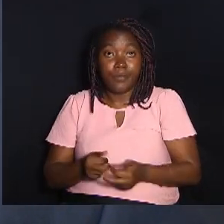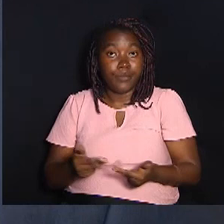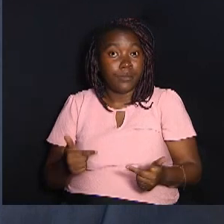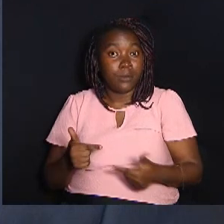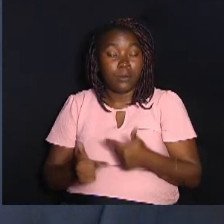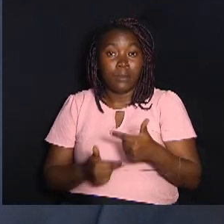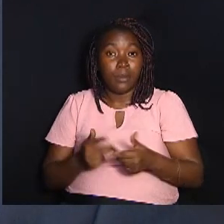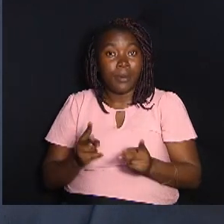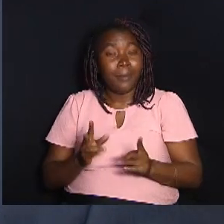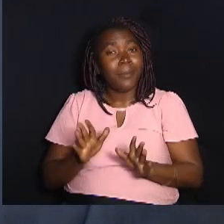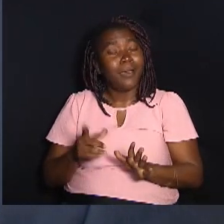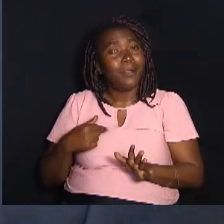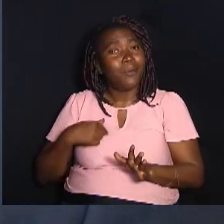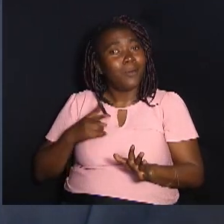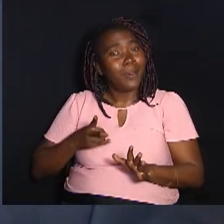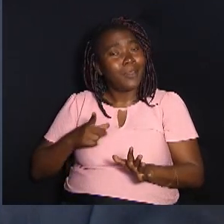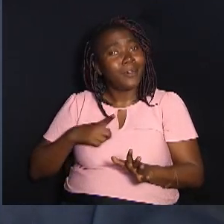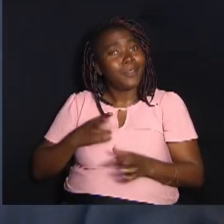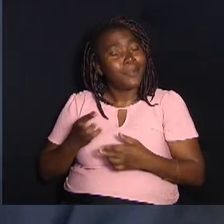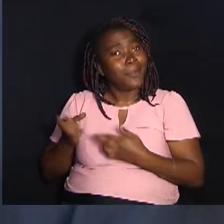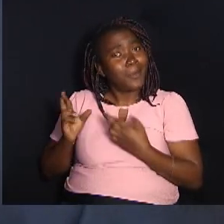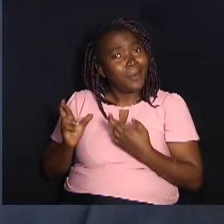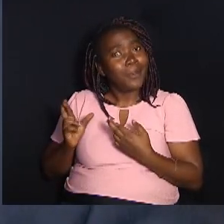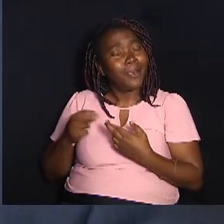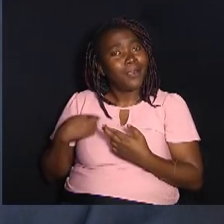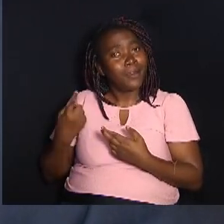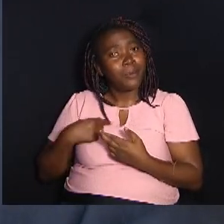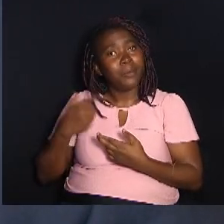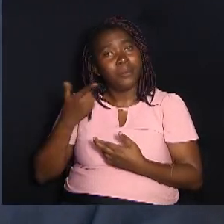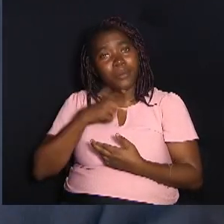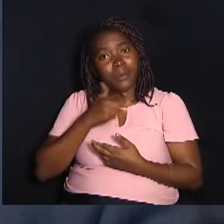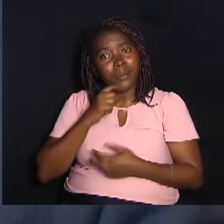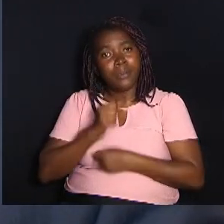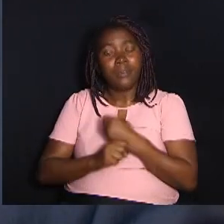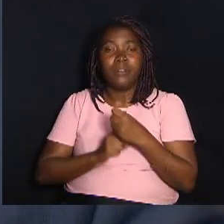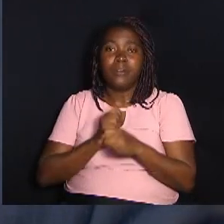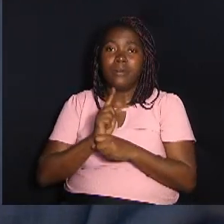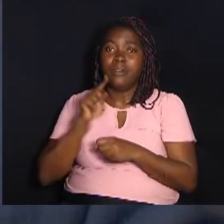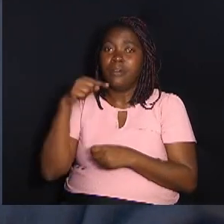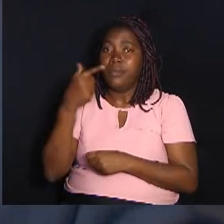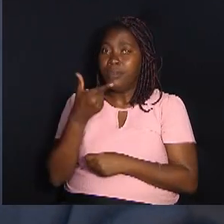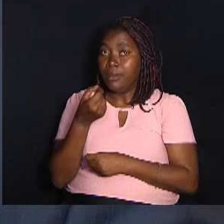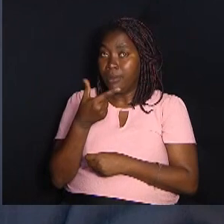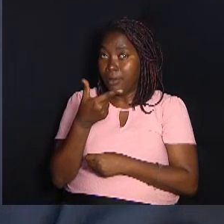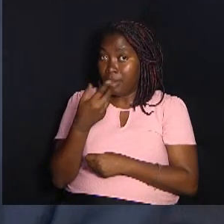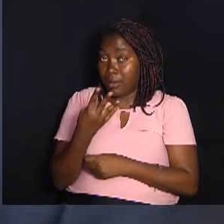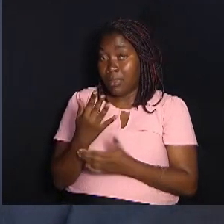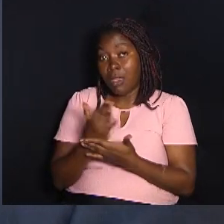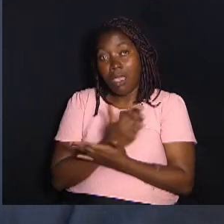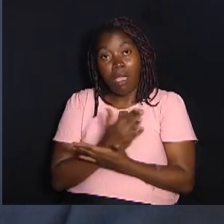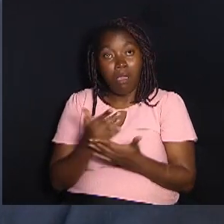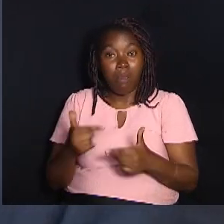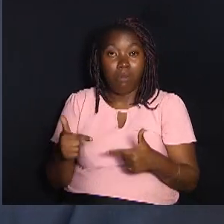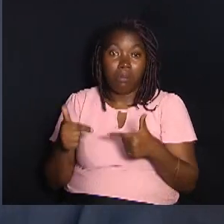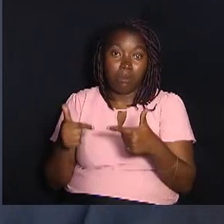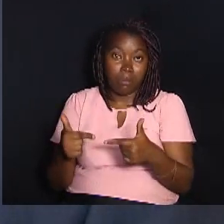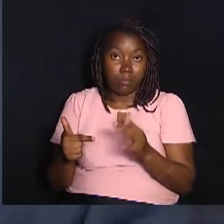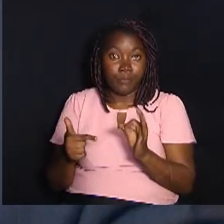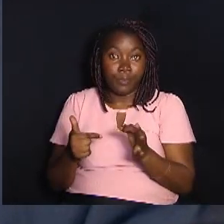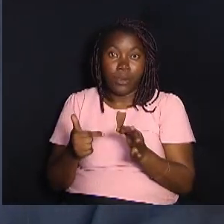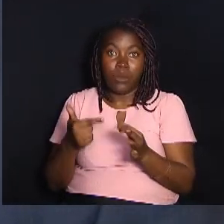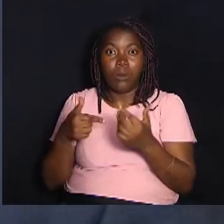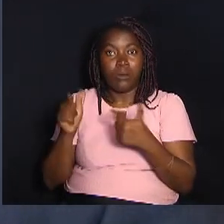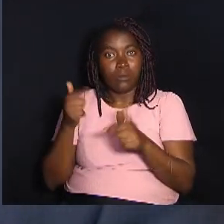fazer algum trabalho ainda mas eu ainda tenho esperança que a gente consiga ainda no ano que vem em 2024 alguma